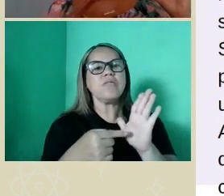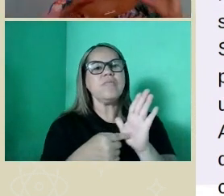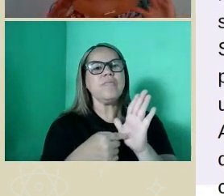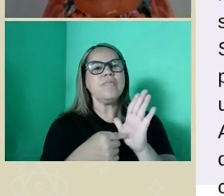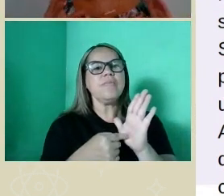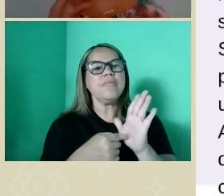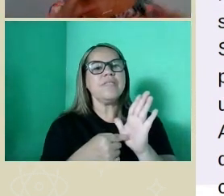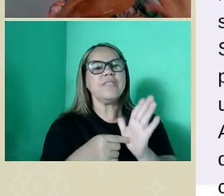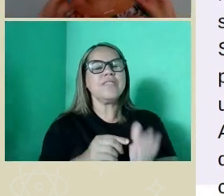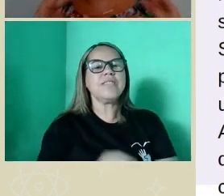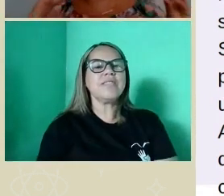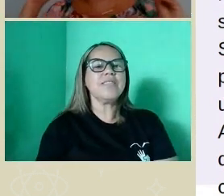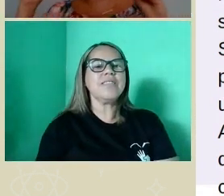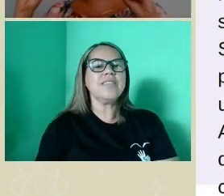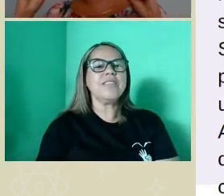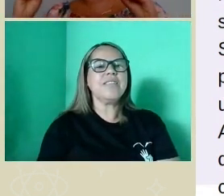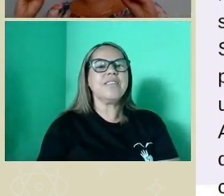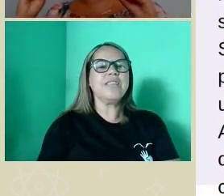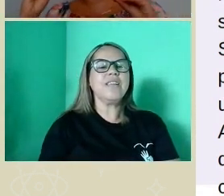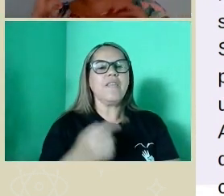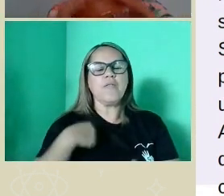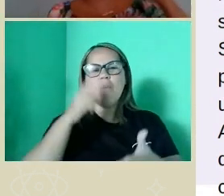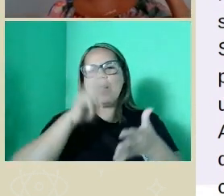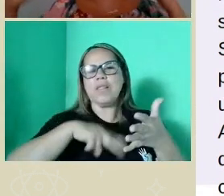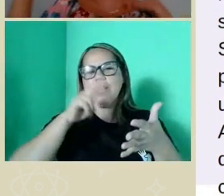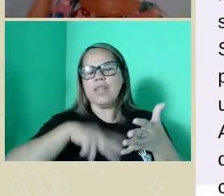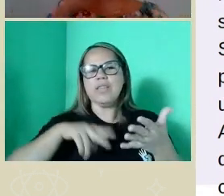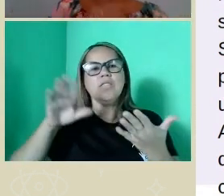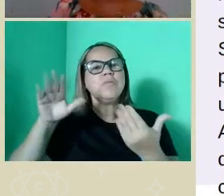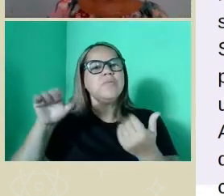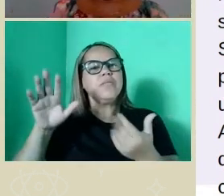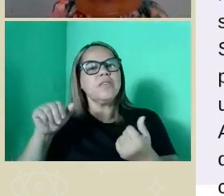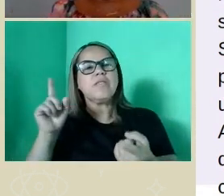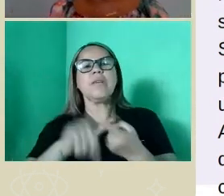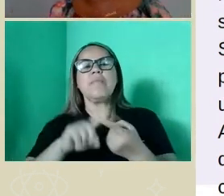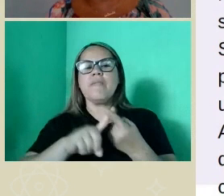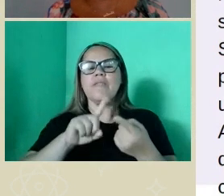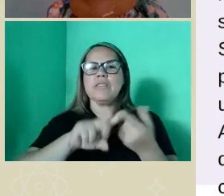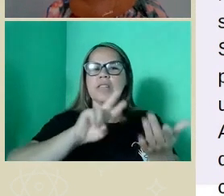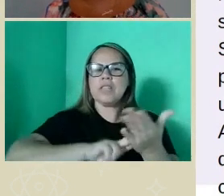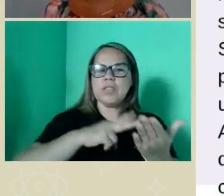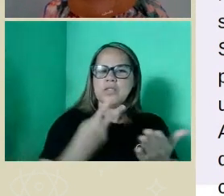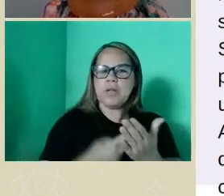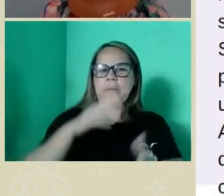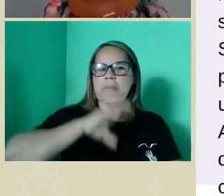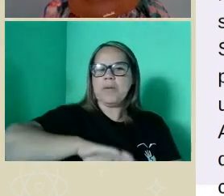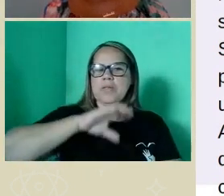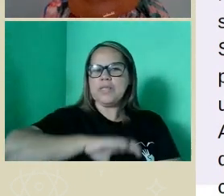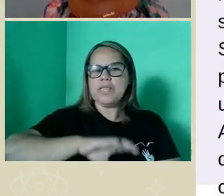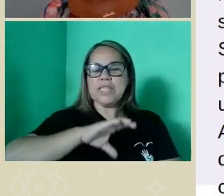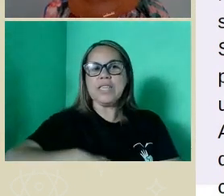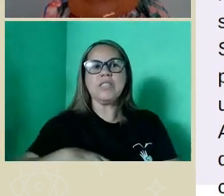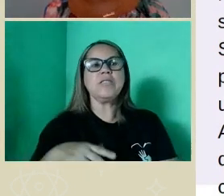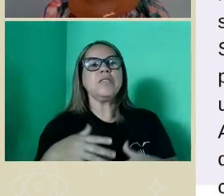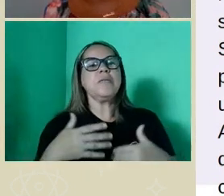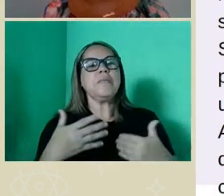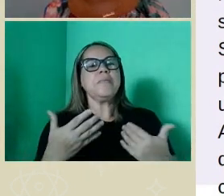eu vou fazer a leitura dele em espanhol mas fazendo a tradução também em língua portuguesa para que